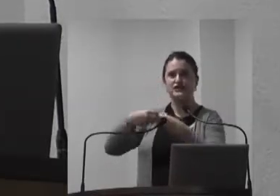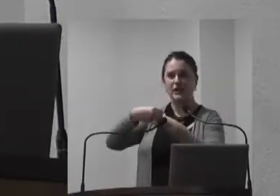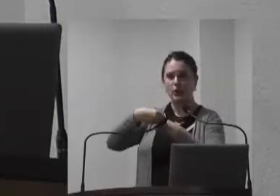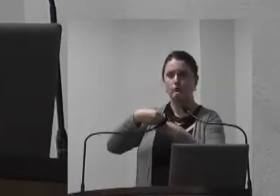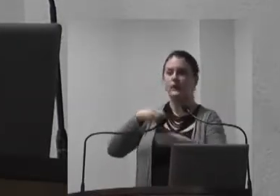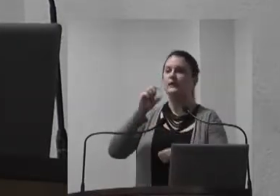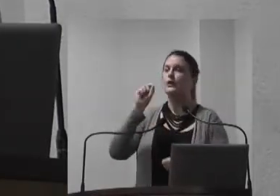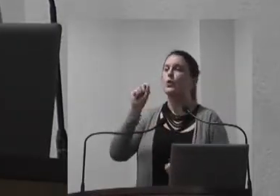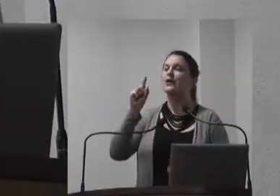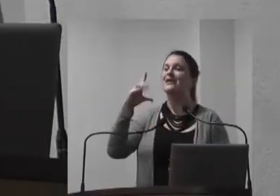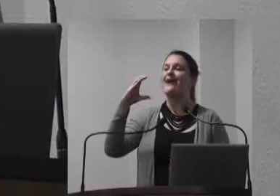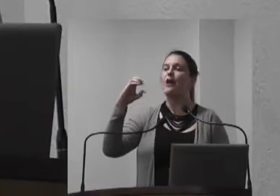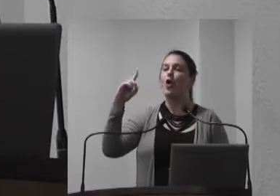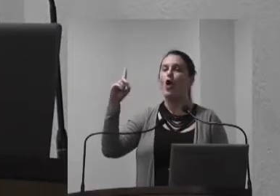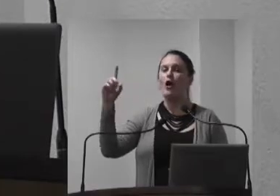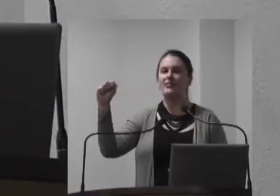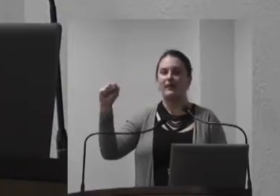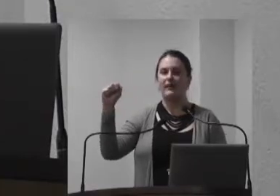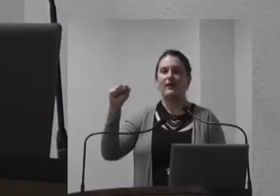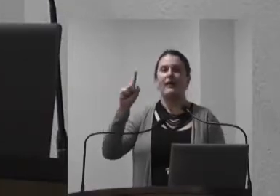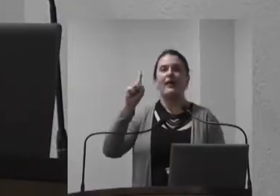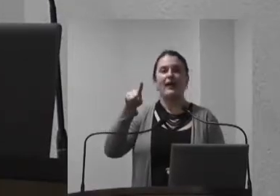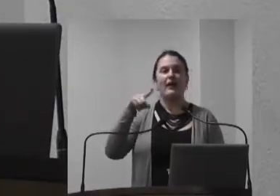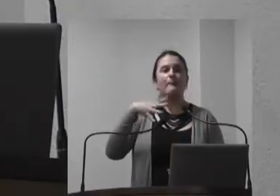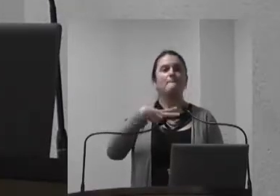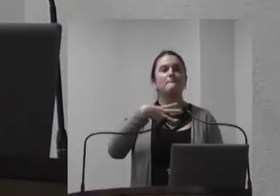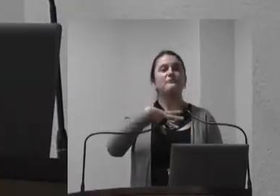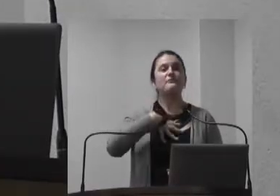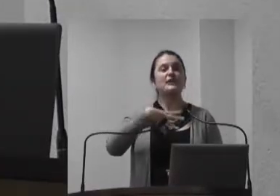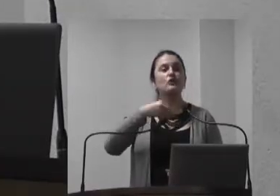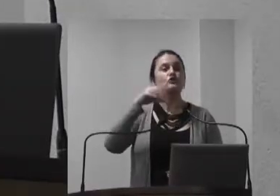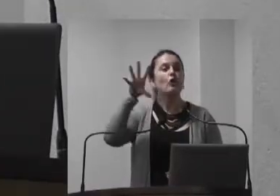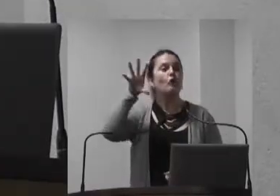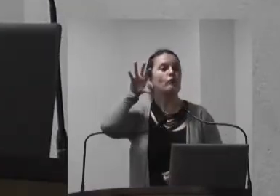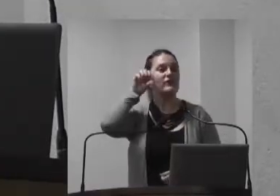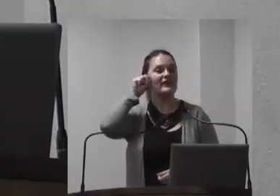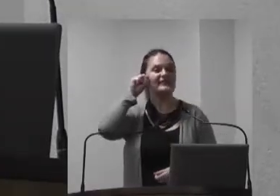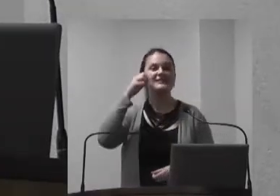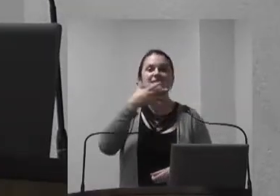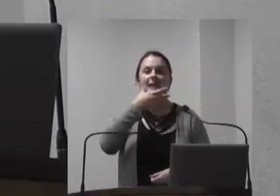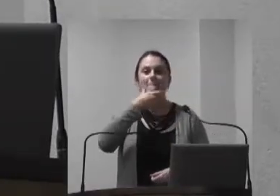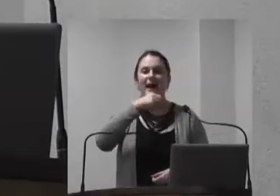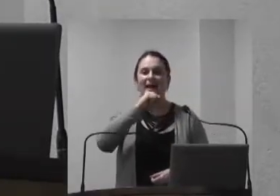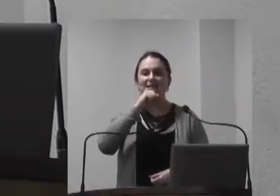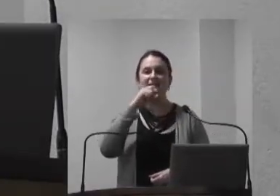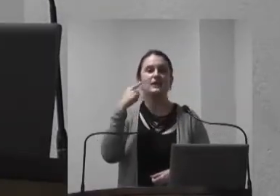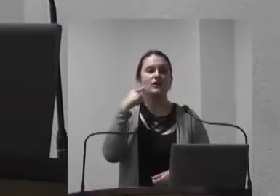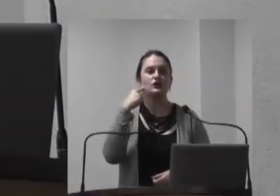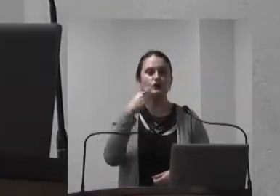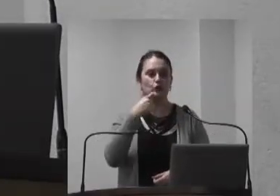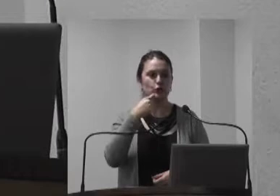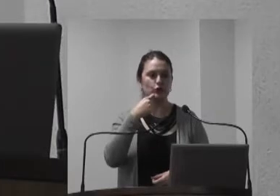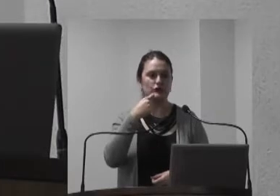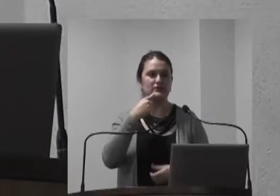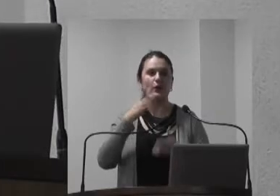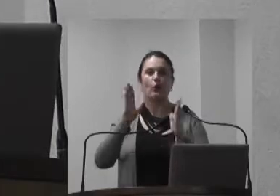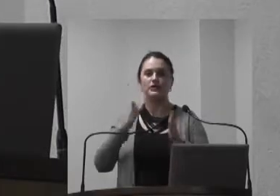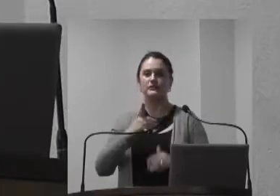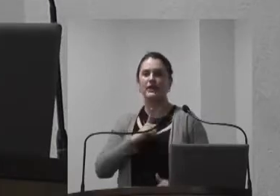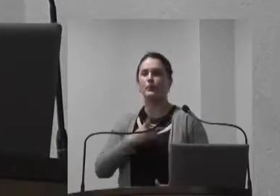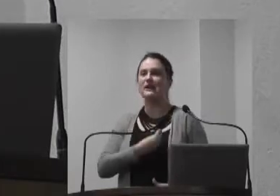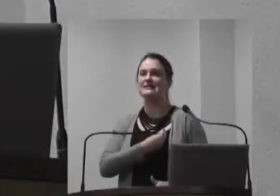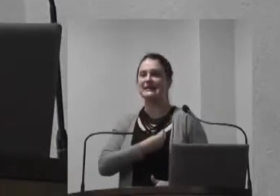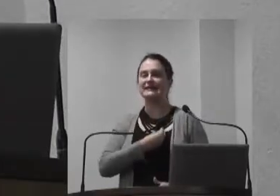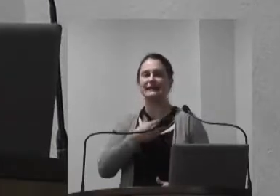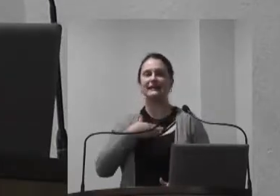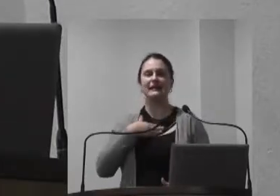da região. Então, o que é CODA? Filhos ouvintes de pais surdos. Então,